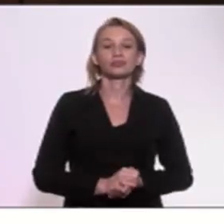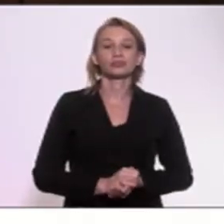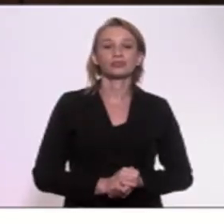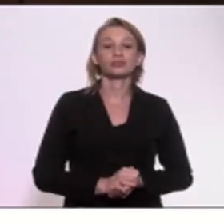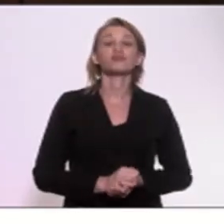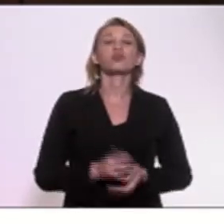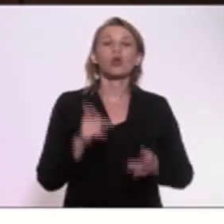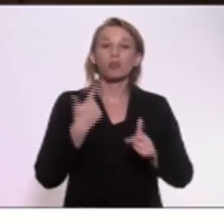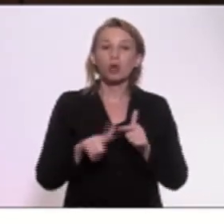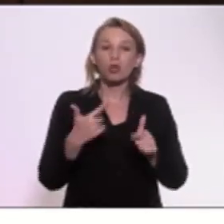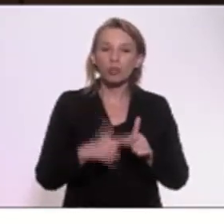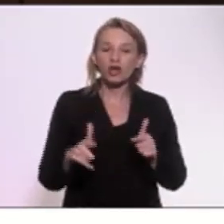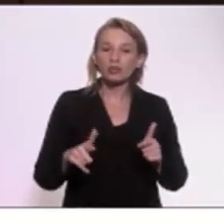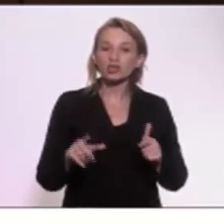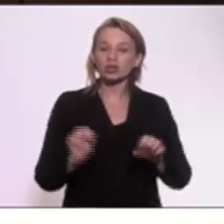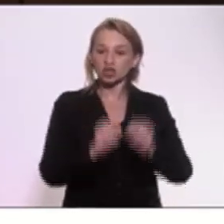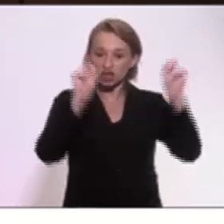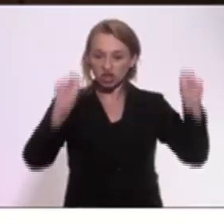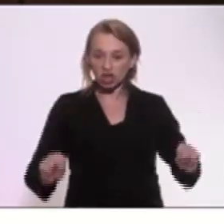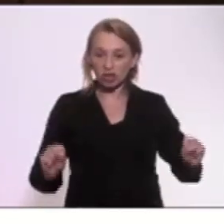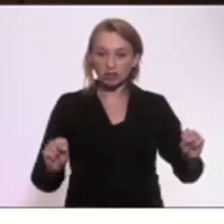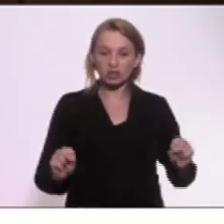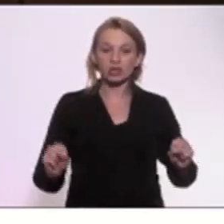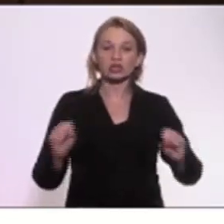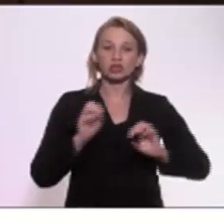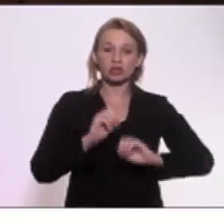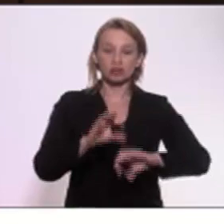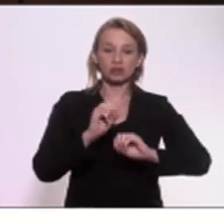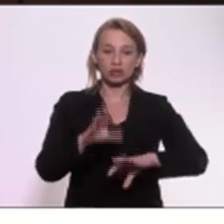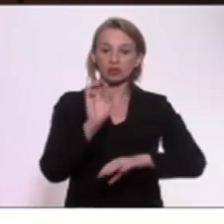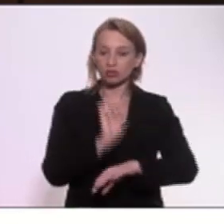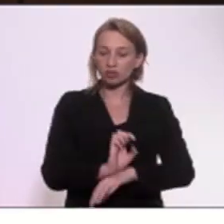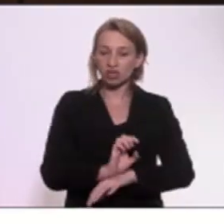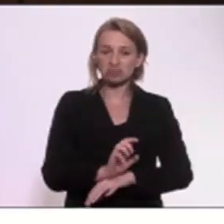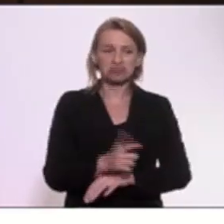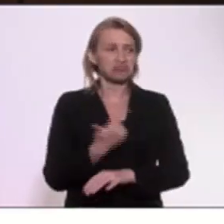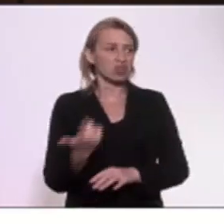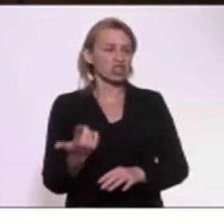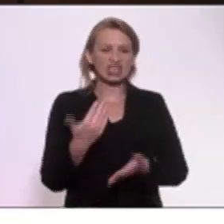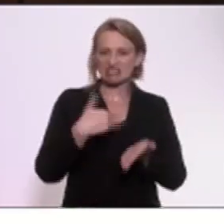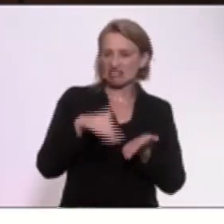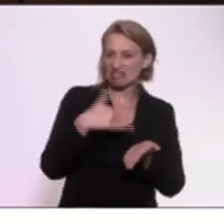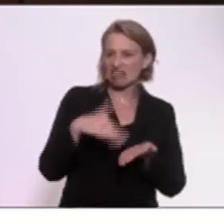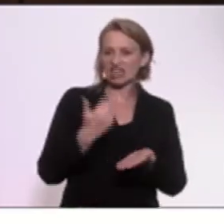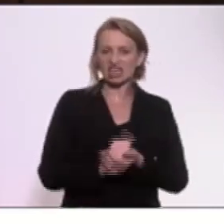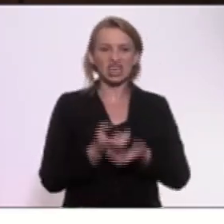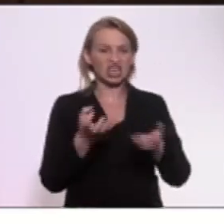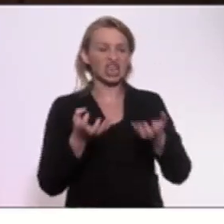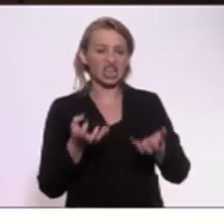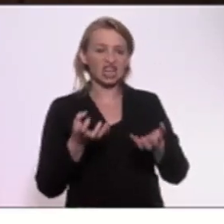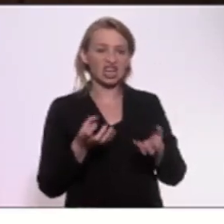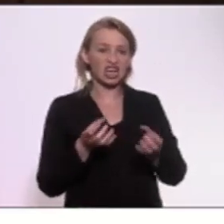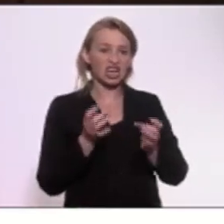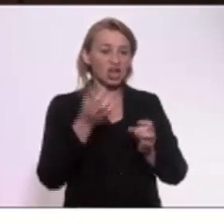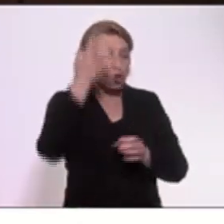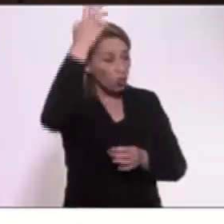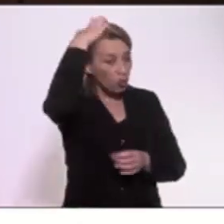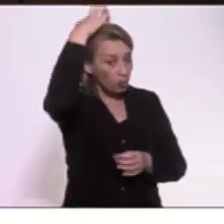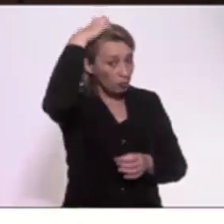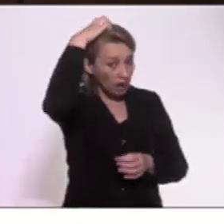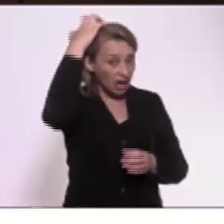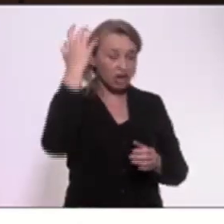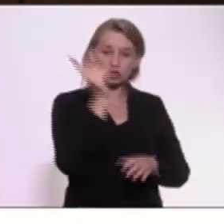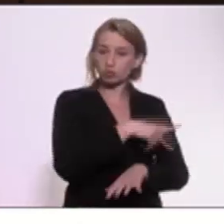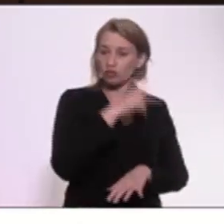O problema está no nosso sistema estadual de educação. Não adianta a secretaria querer despejar nas costas